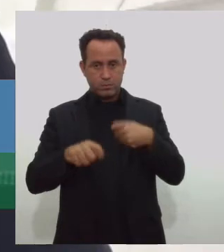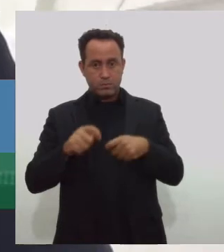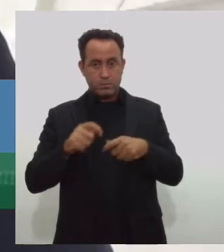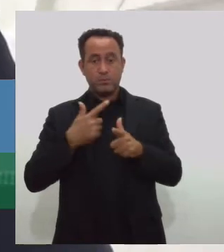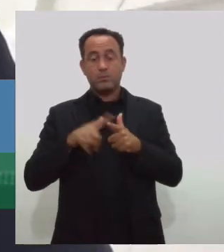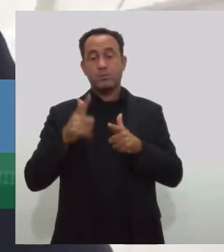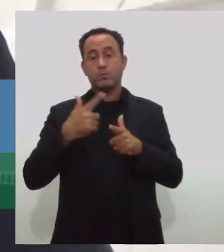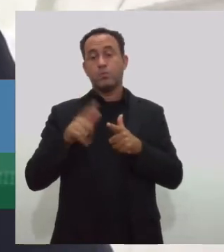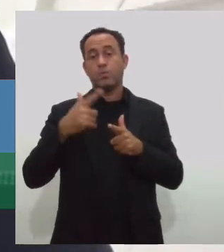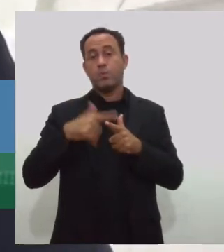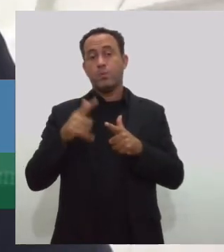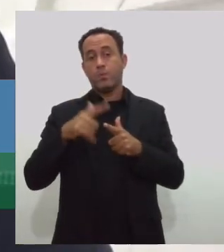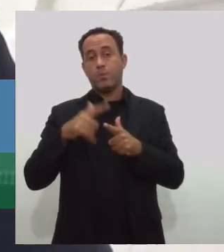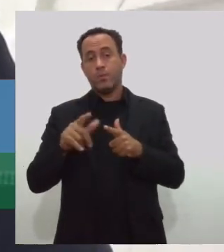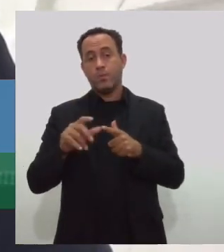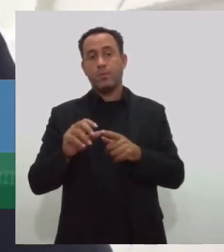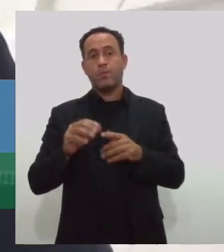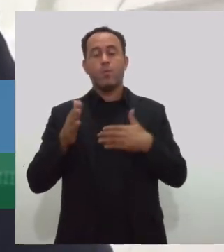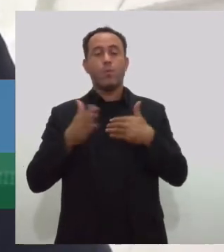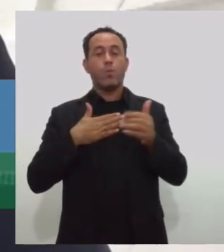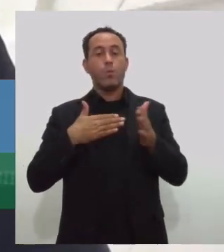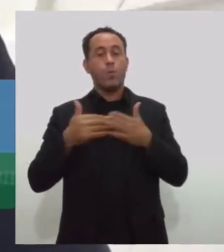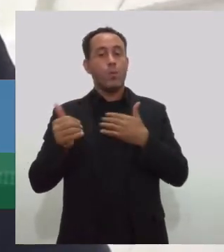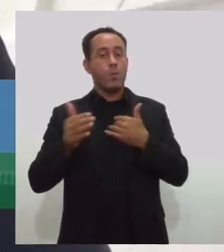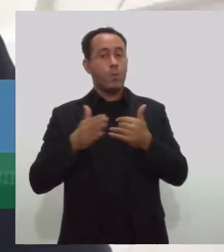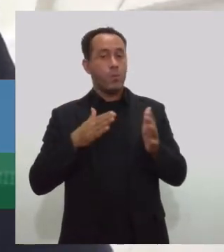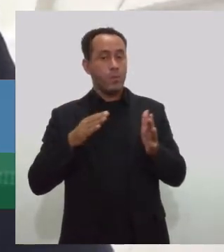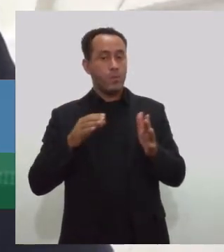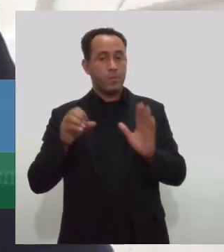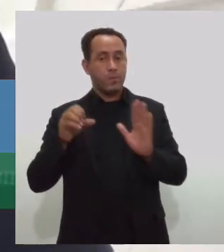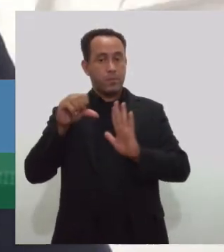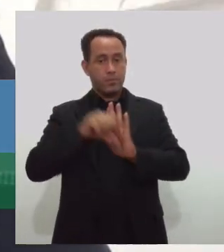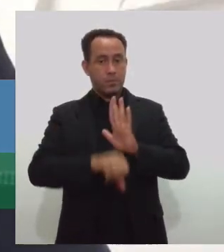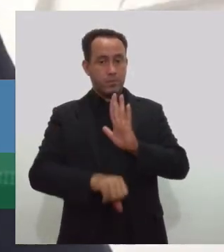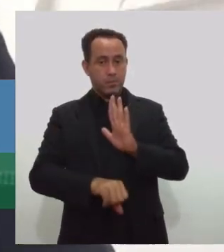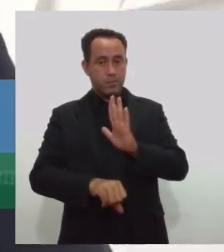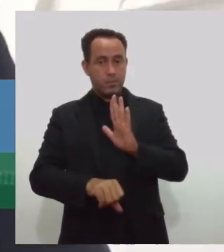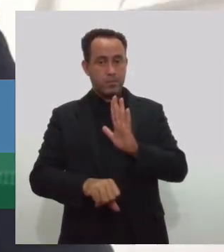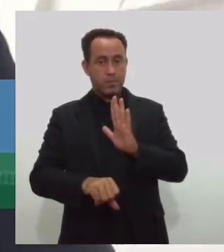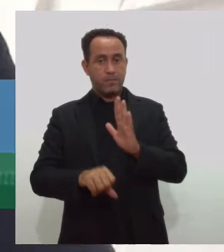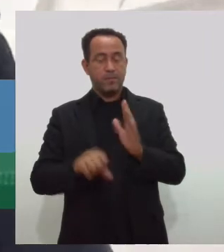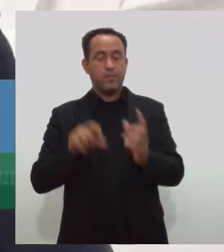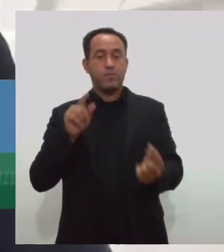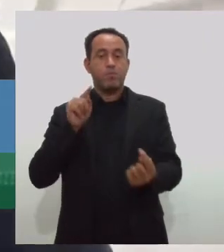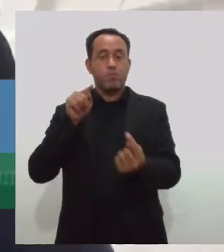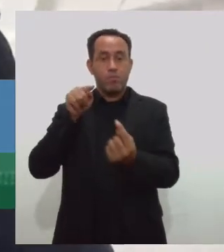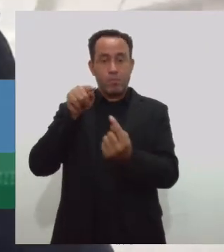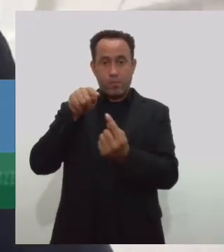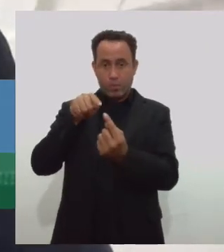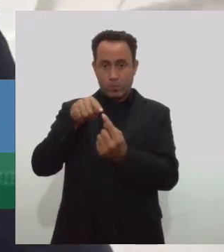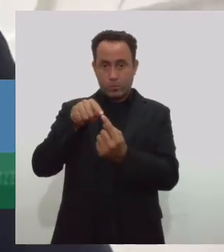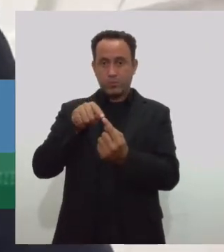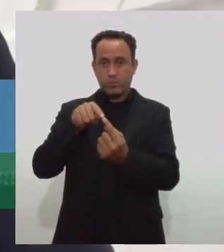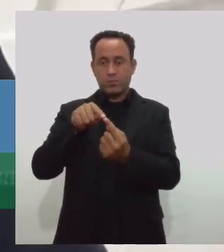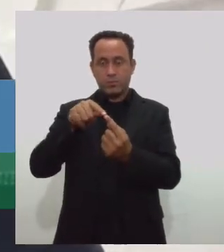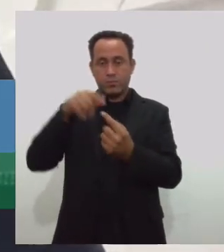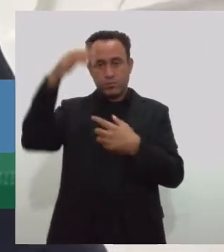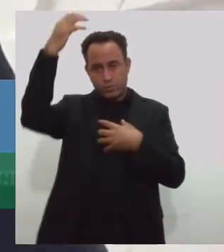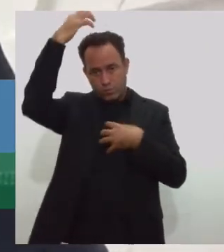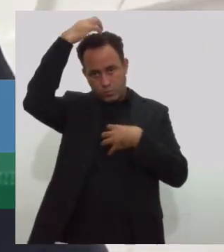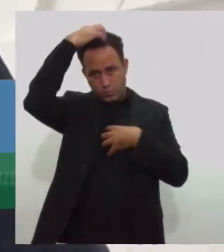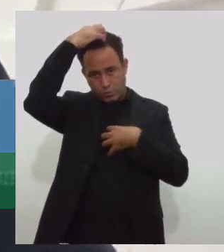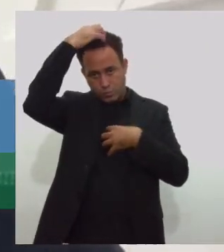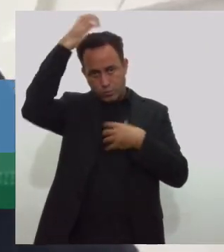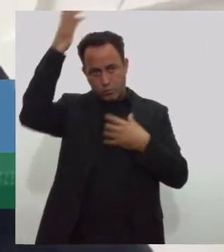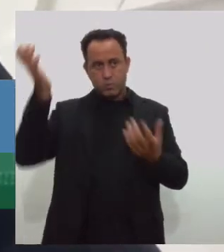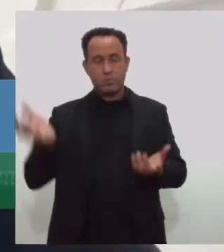ao erário, qualquer ação ou omissão dolosa ou culposa. No